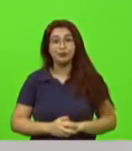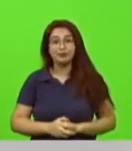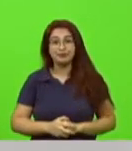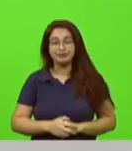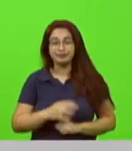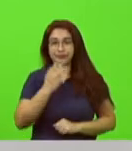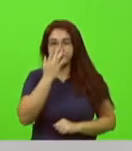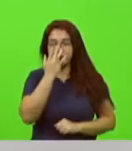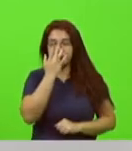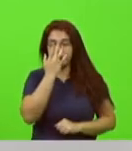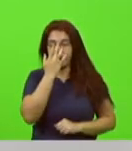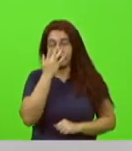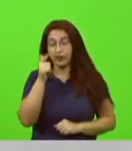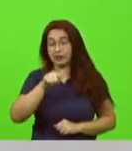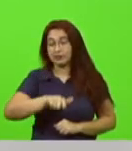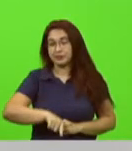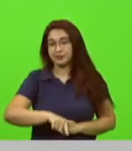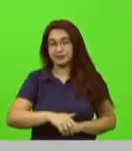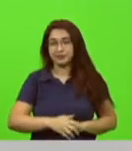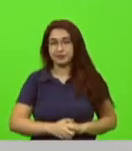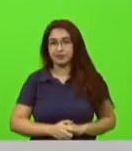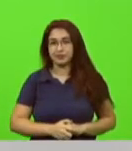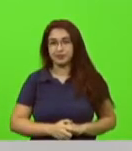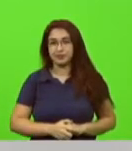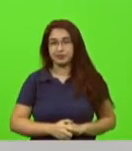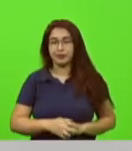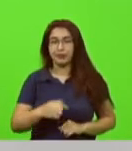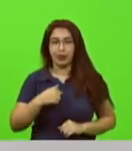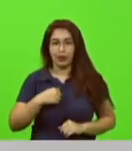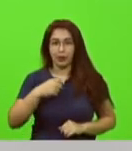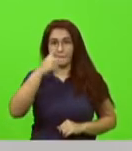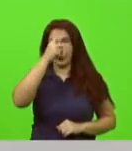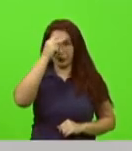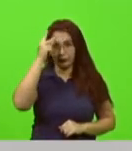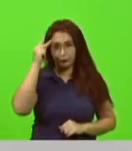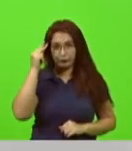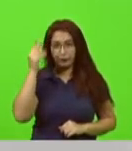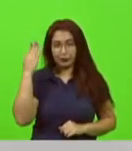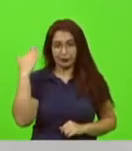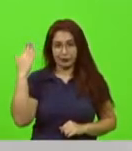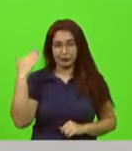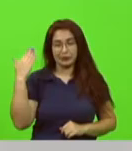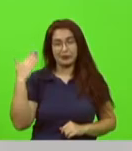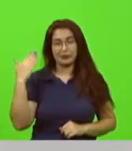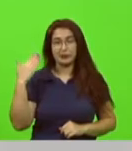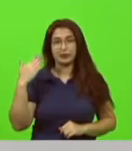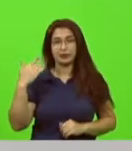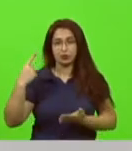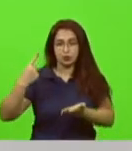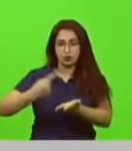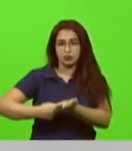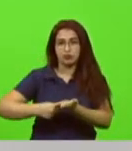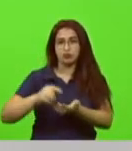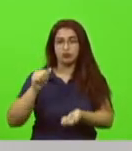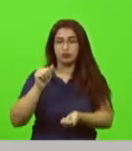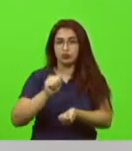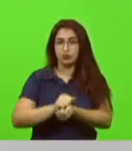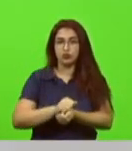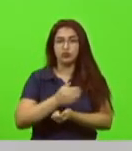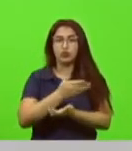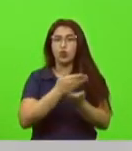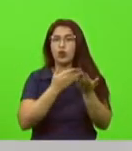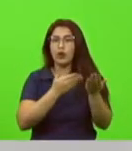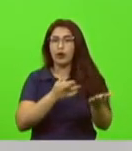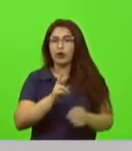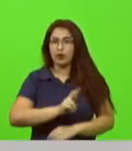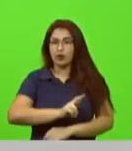Inclusive, eu até, no período que fui prefeito, fiz uma parceria com os proprietários do Hotel Fazenda, e a gente fez